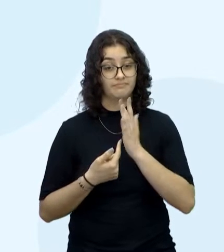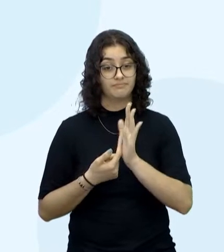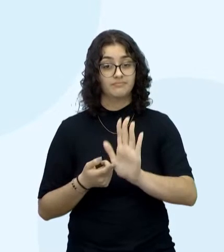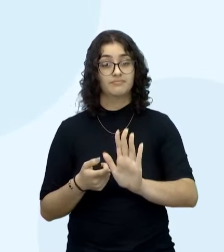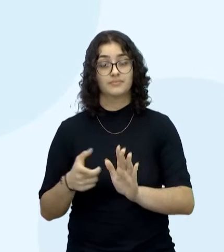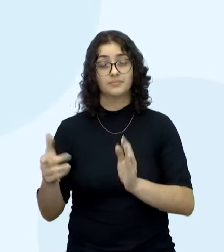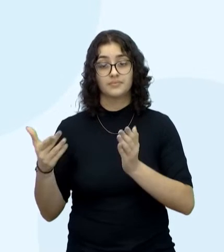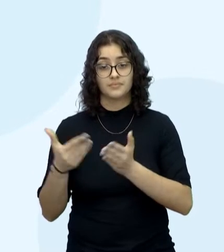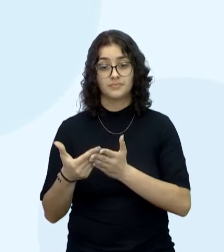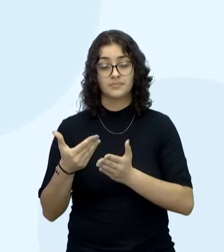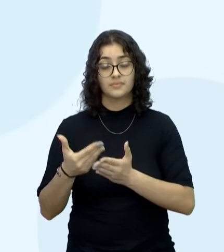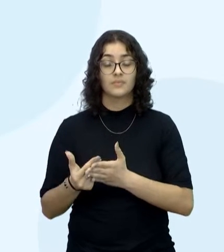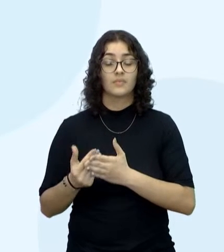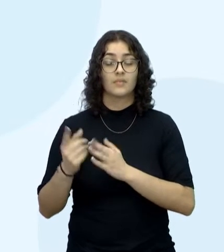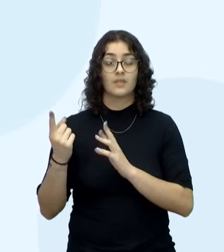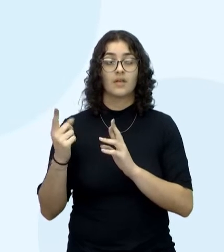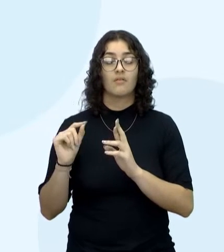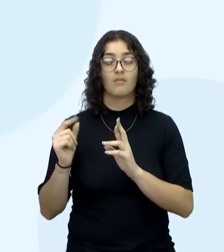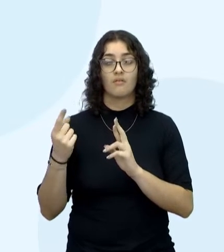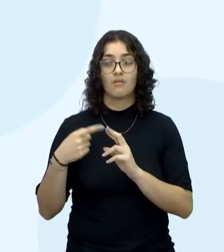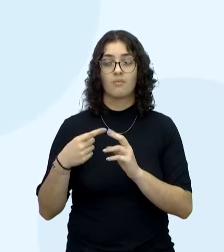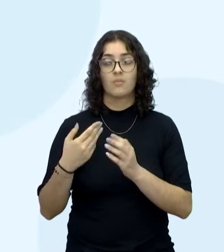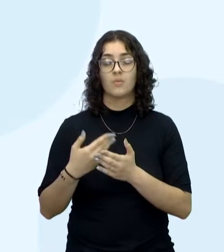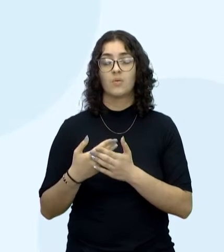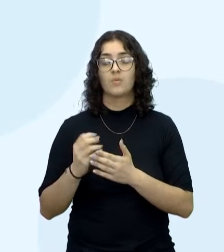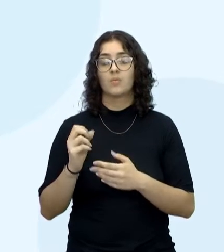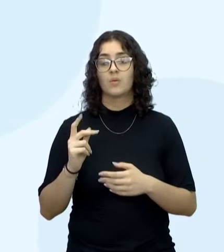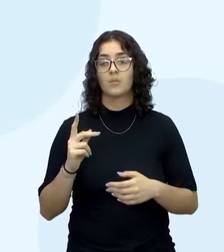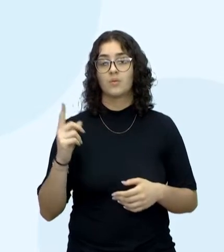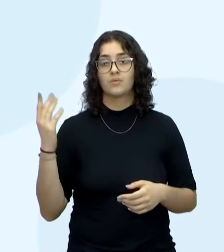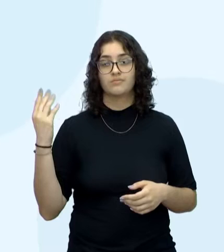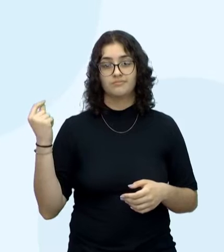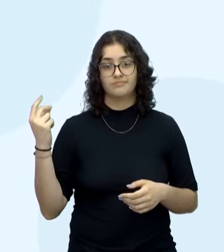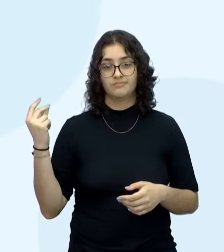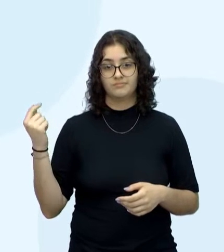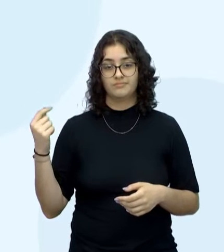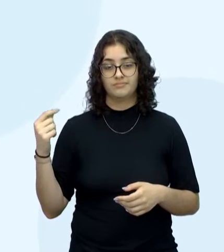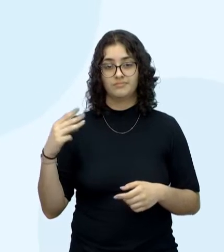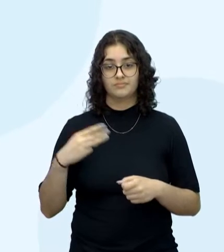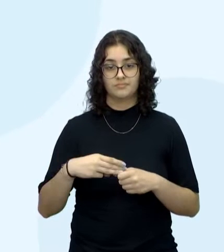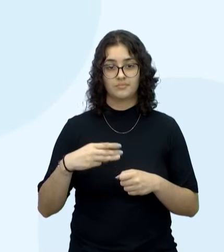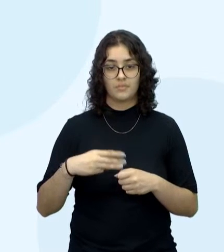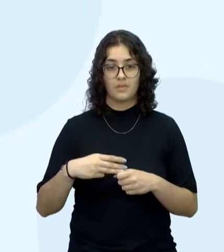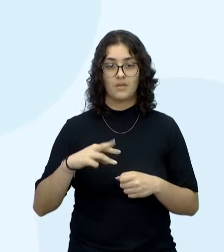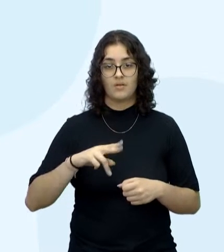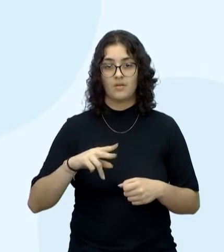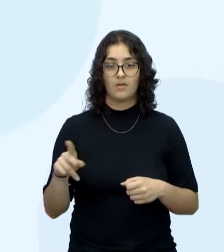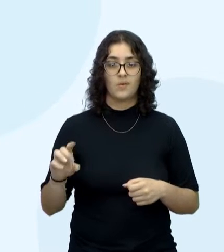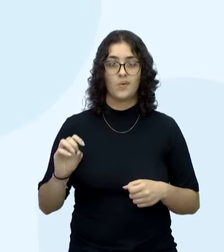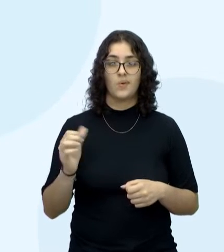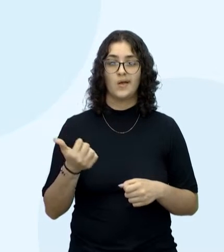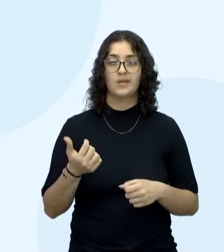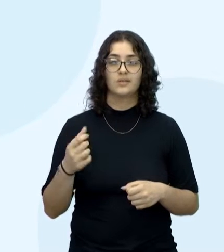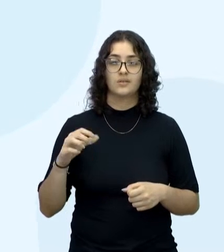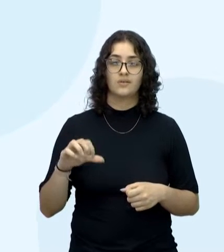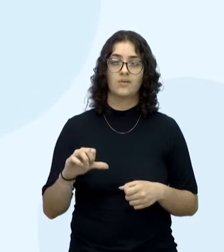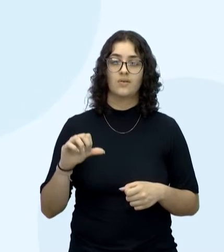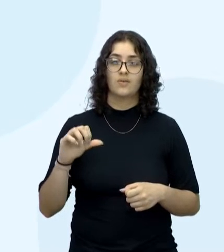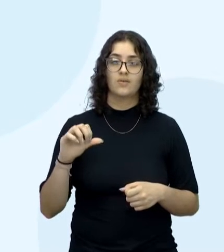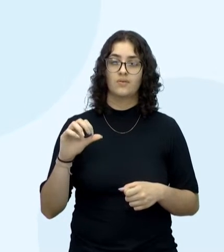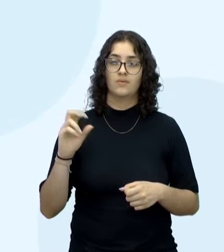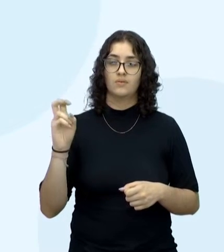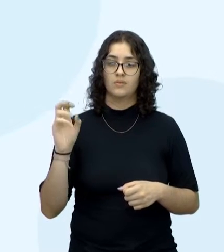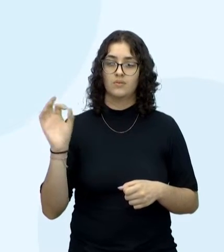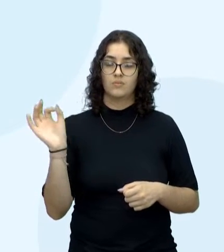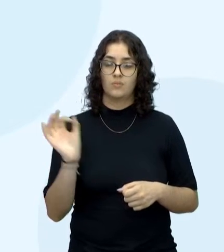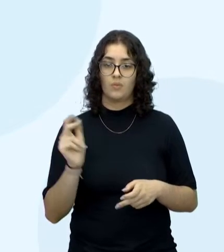desse estudo foi referente a 4.744 municípios, ou seja, quase 95%